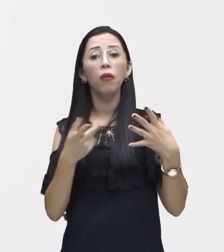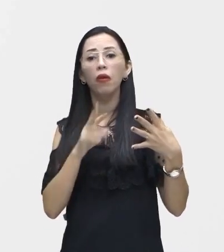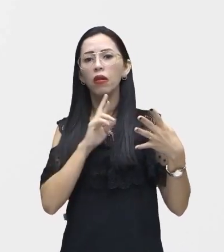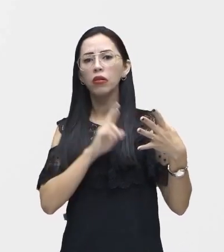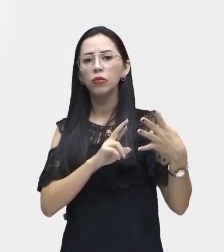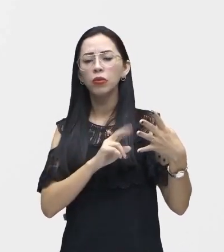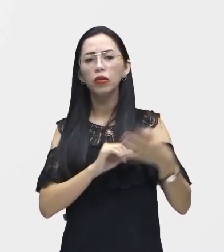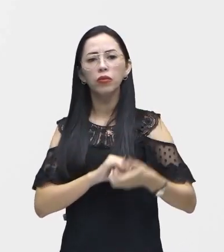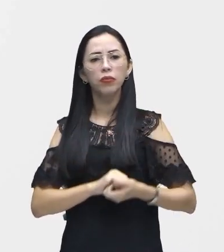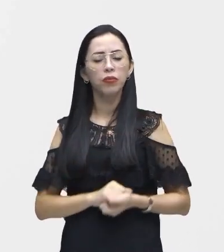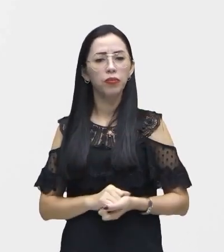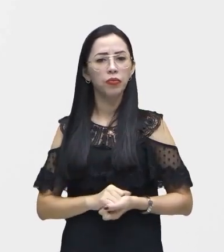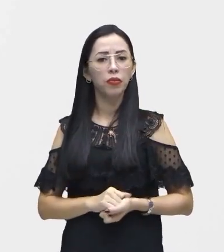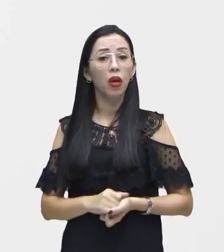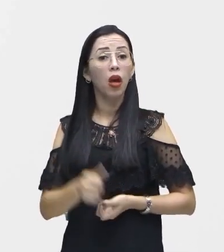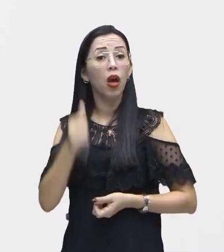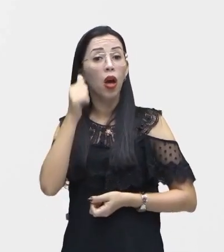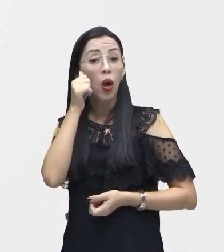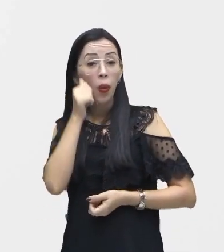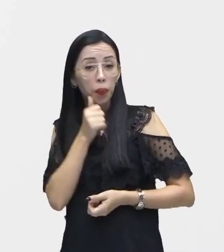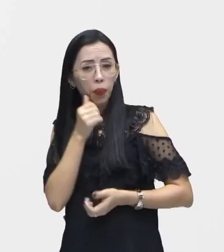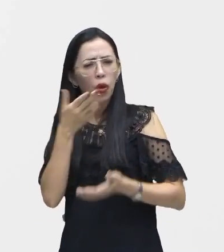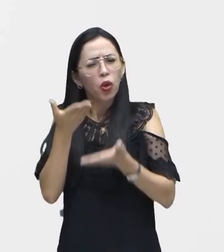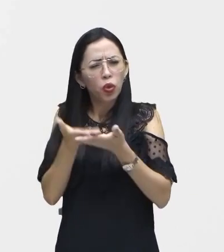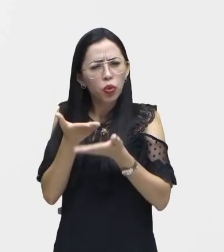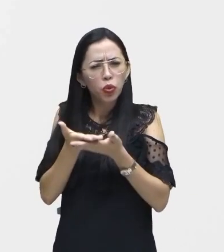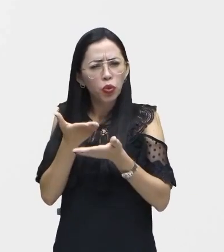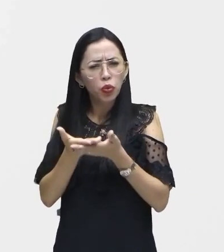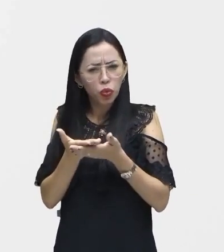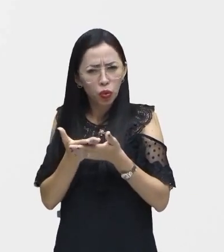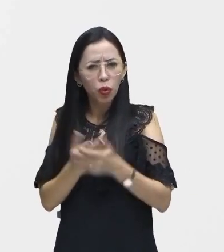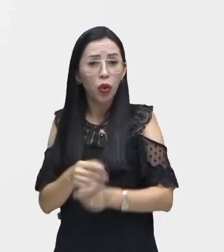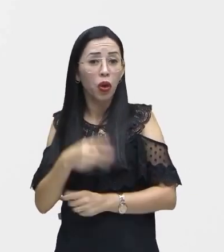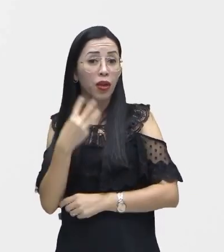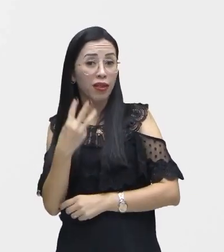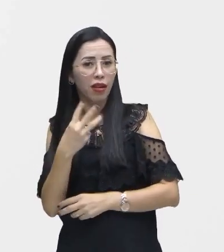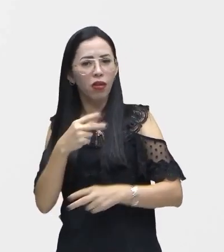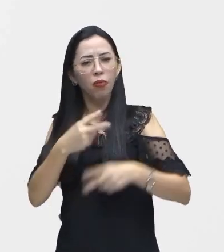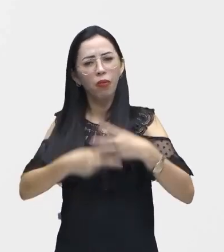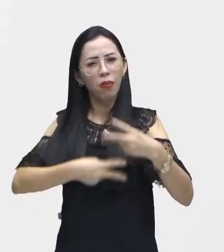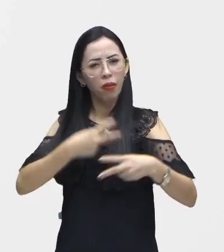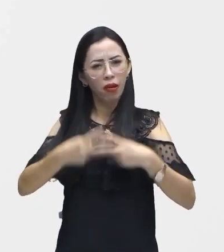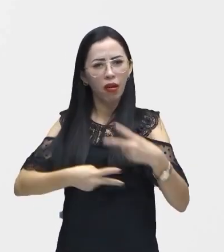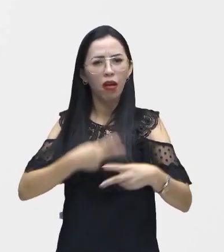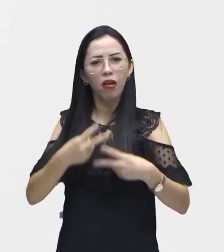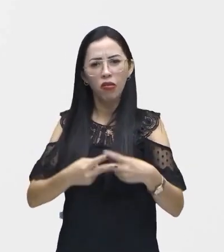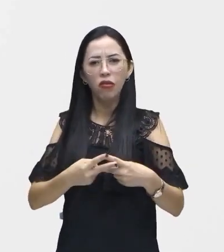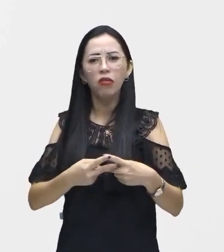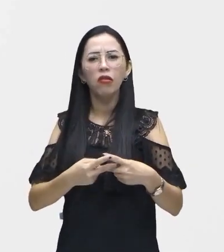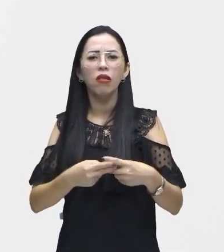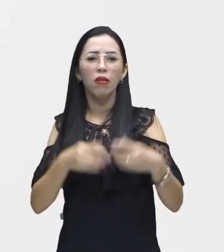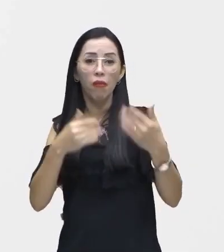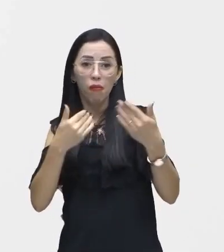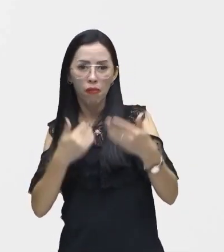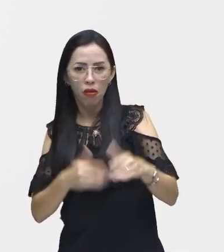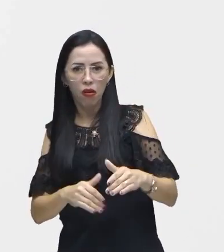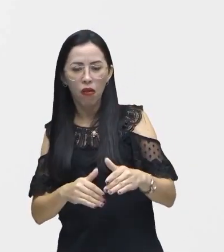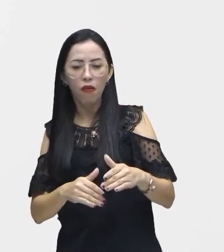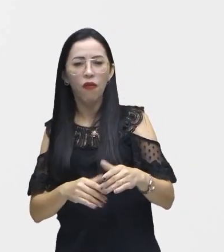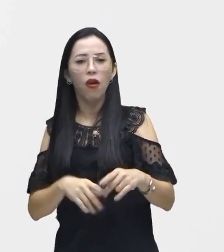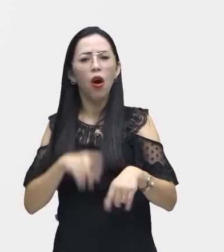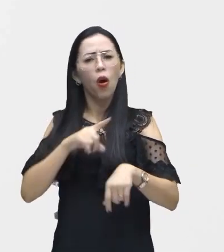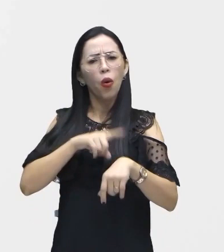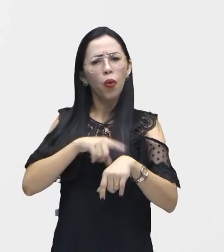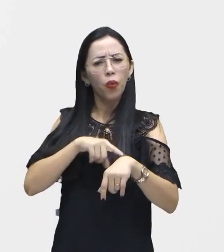dias. Exercitando número 3. Rita estudou 3 bimestres para fazer uma prova. O tempo de estudo